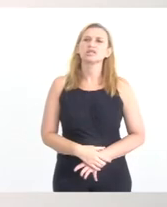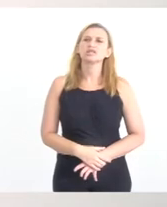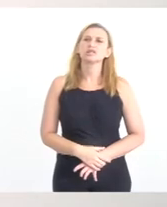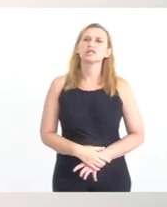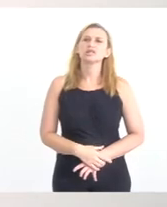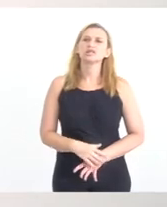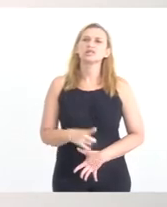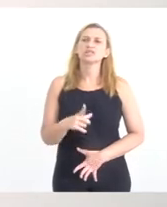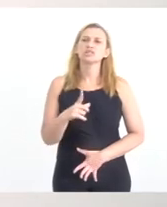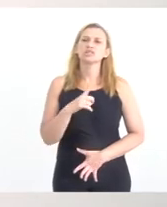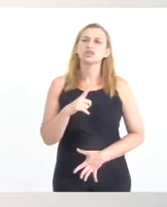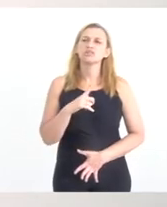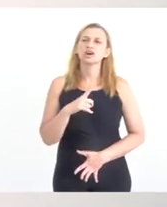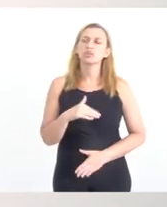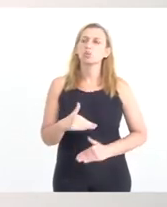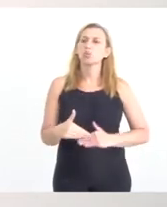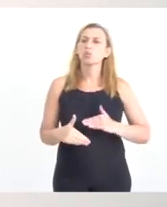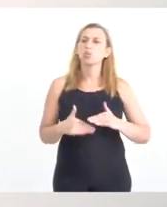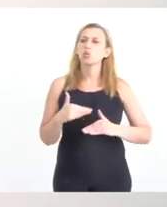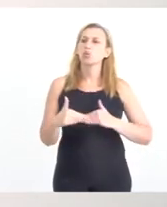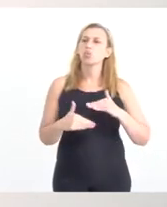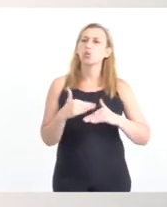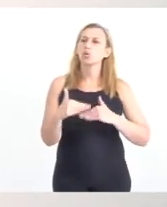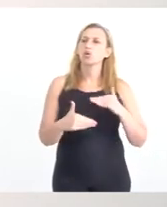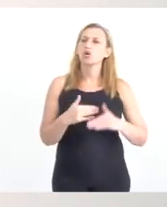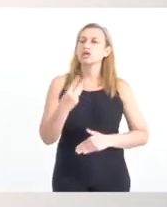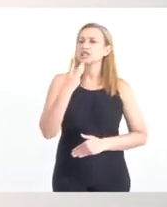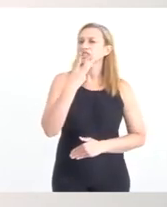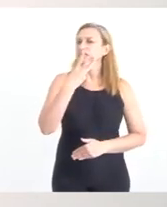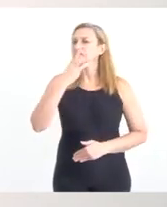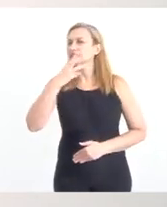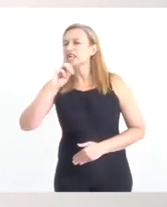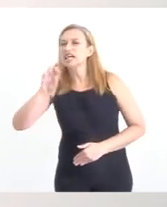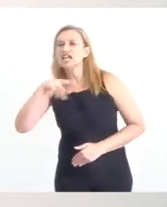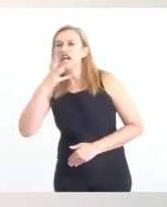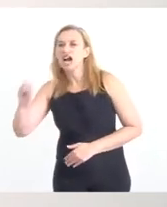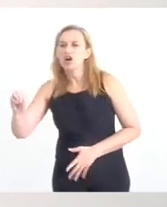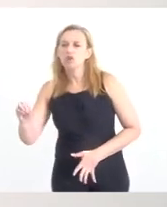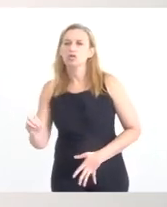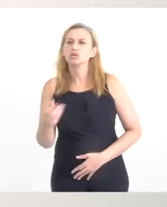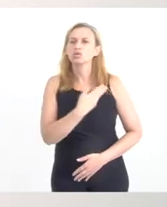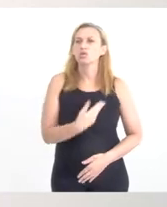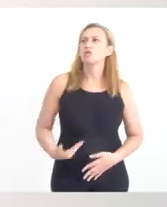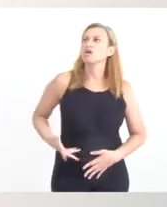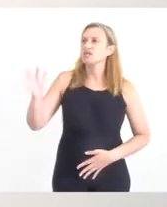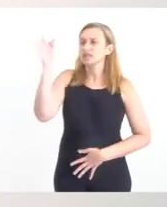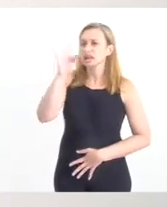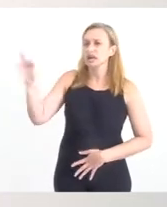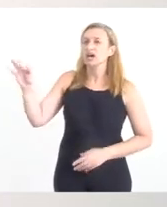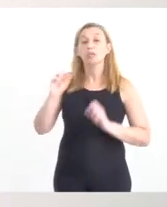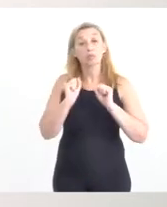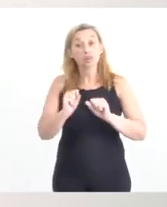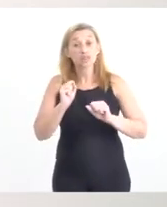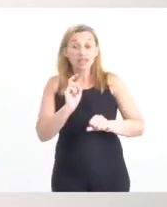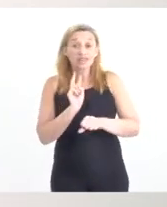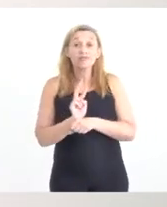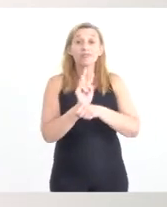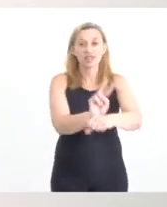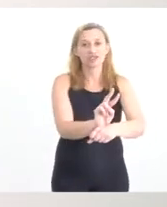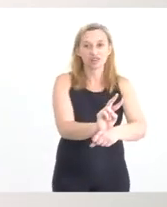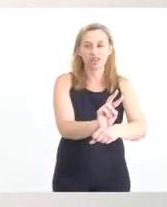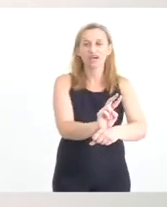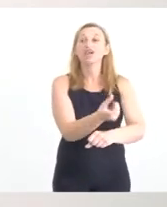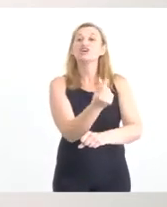uma injeção de 1 trilhão do Governo Federal para que pudesse emprestar